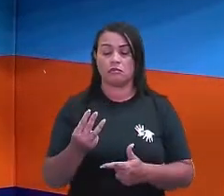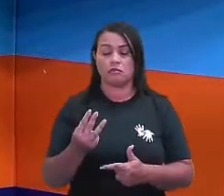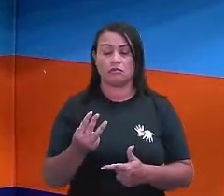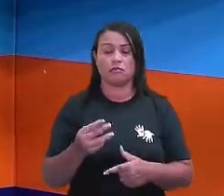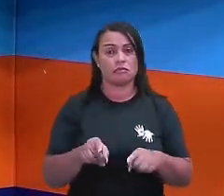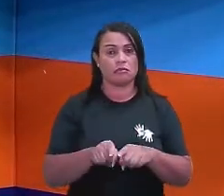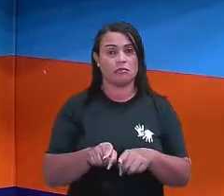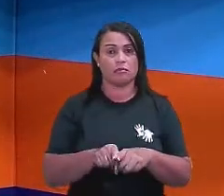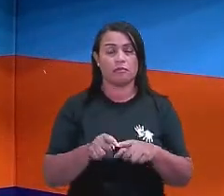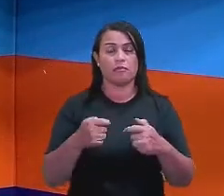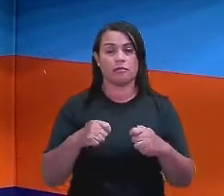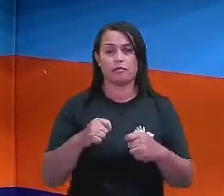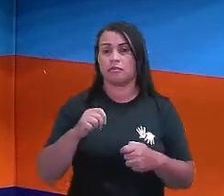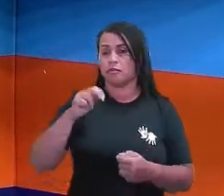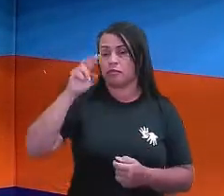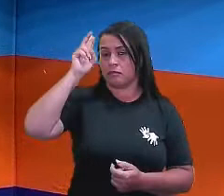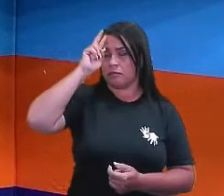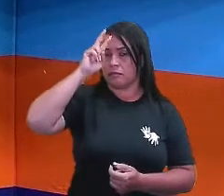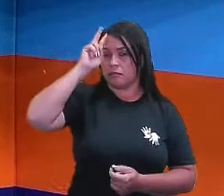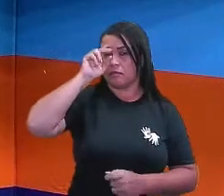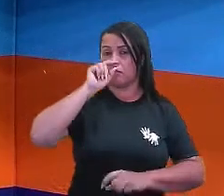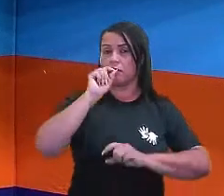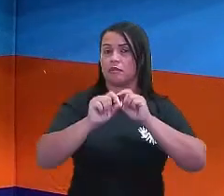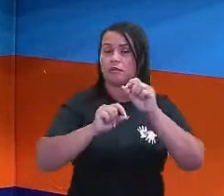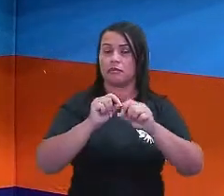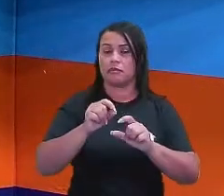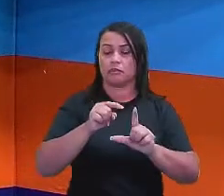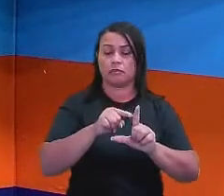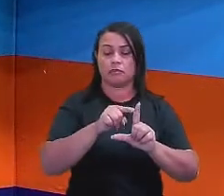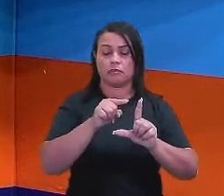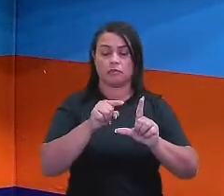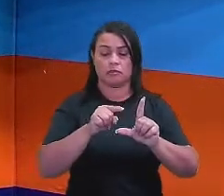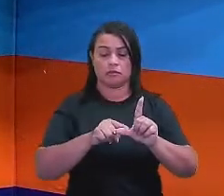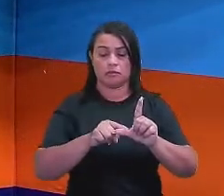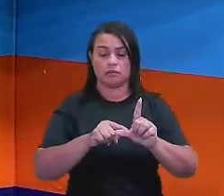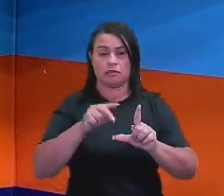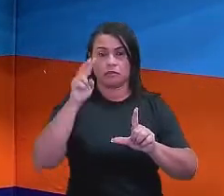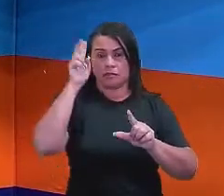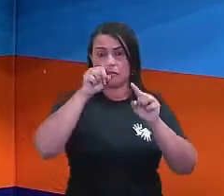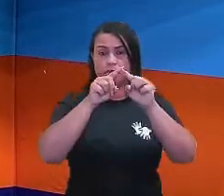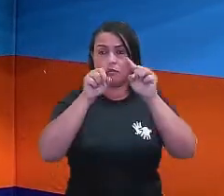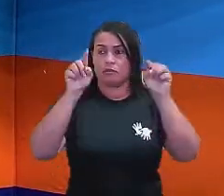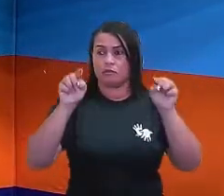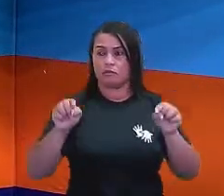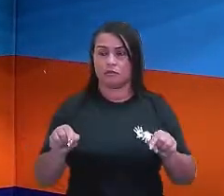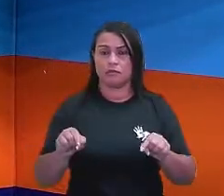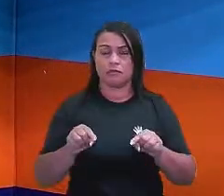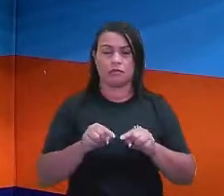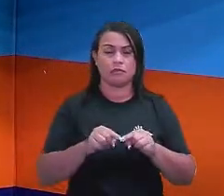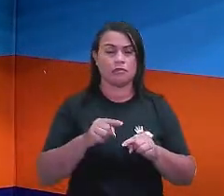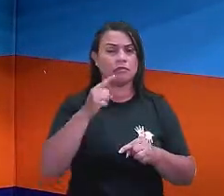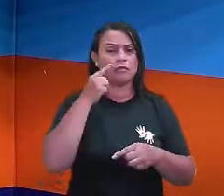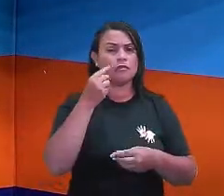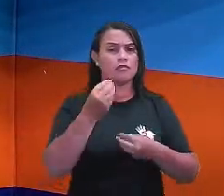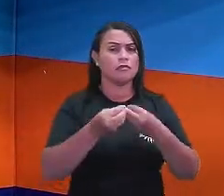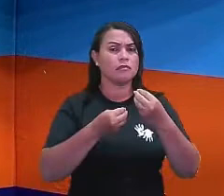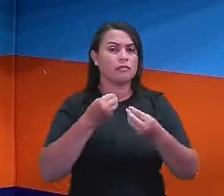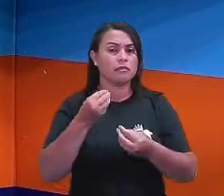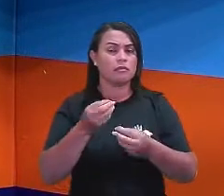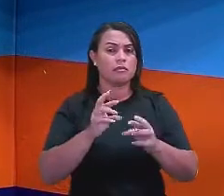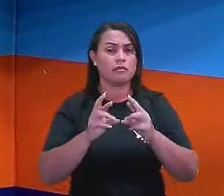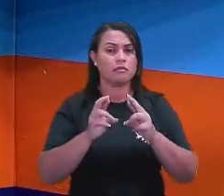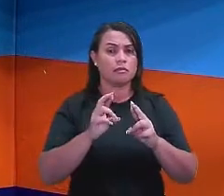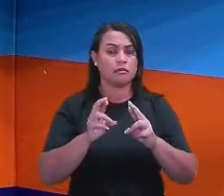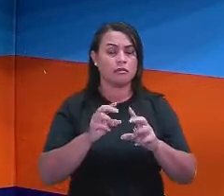eu preciso lembrar também da área do quadrado. Vejam que lá no problema ele pede para fazer a relação para saber se a área